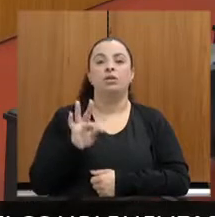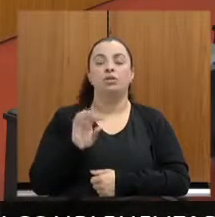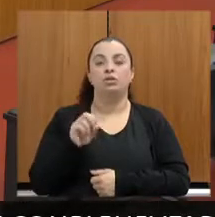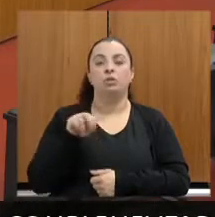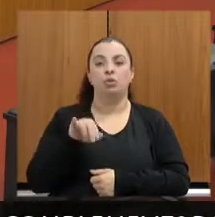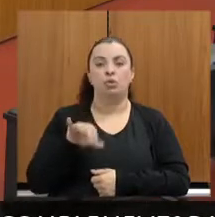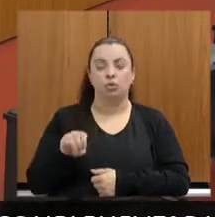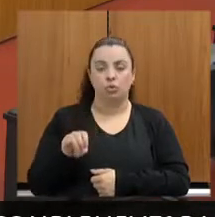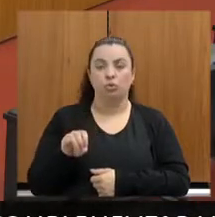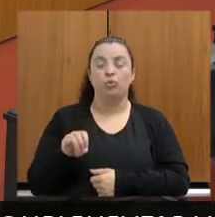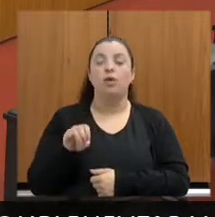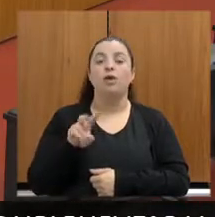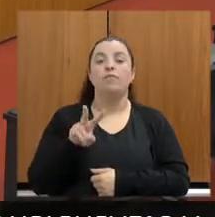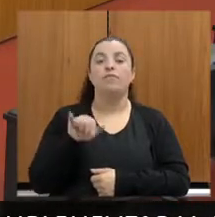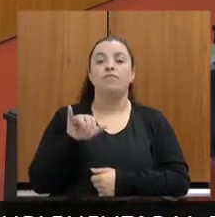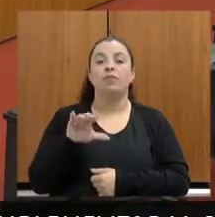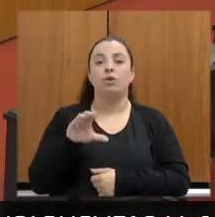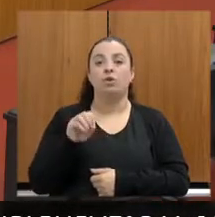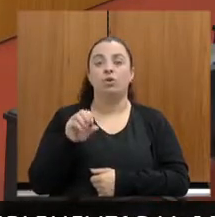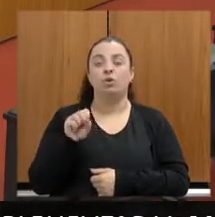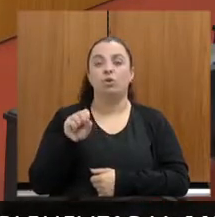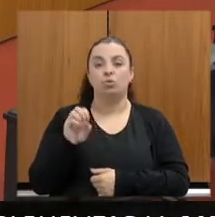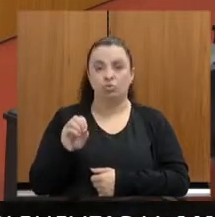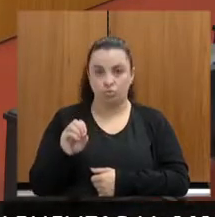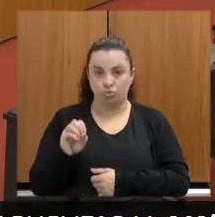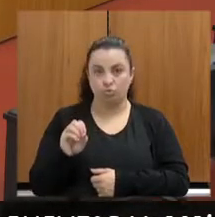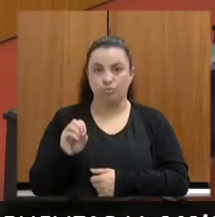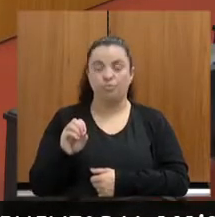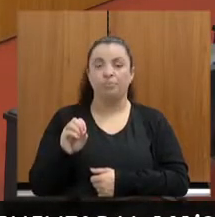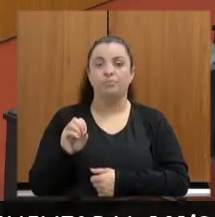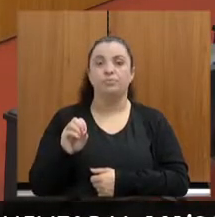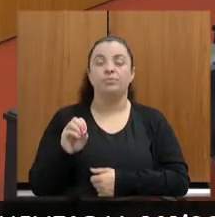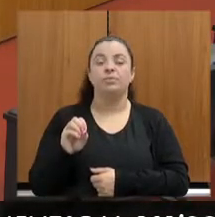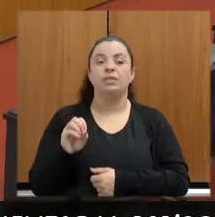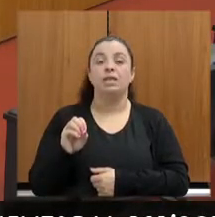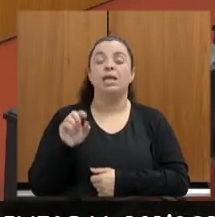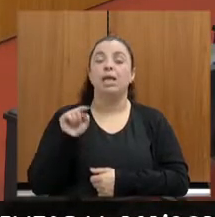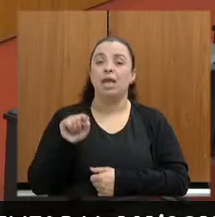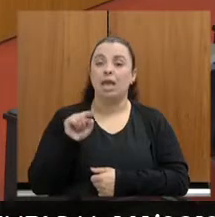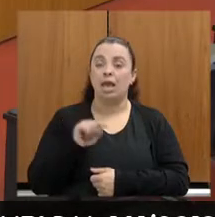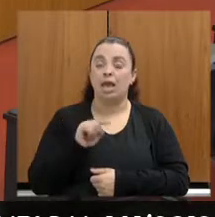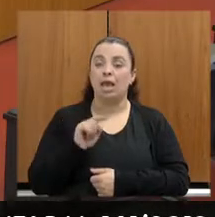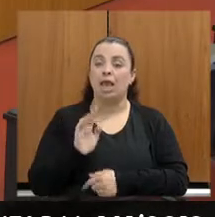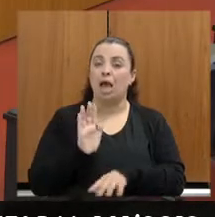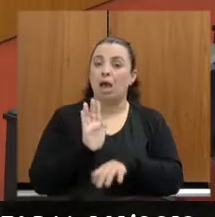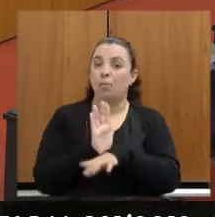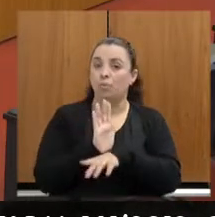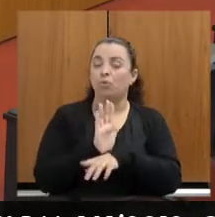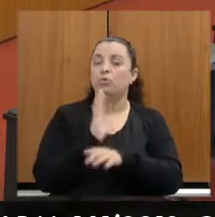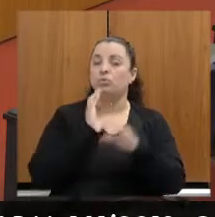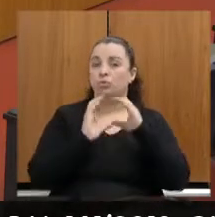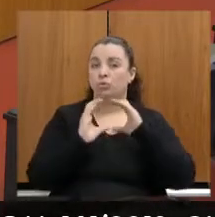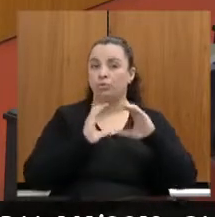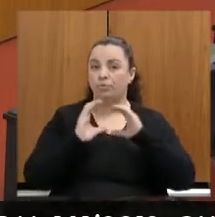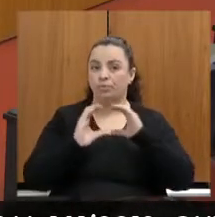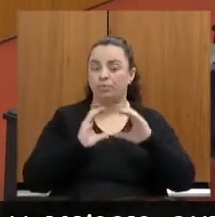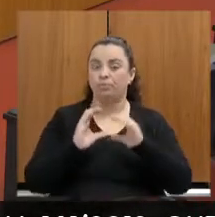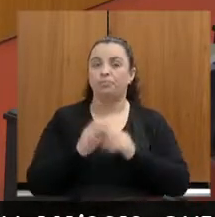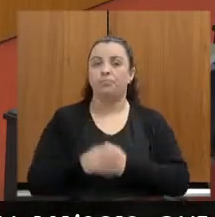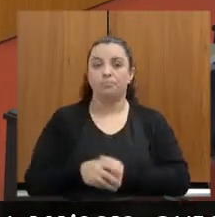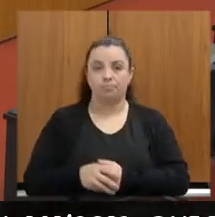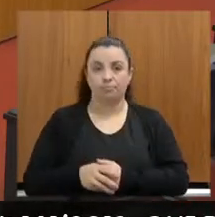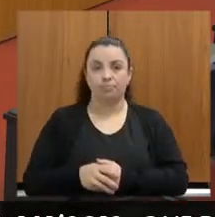Antônio Viçoso filho a dona e ficou uso Costa Ferreira assessor de comunicação Oi